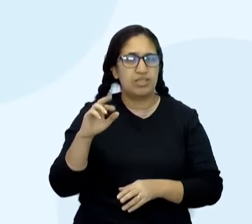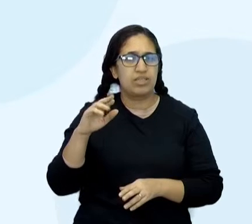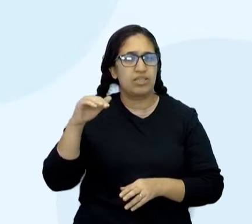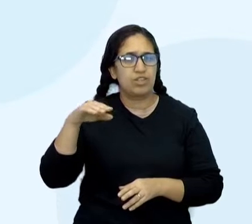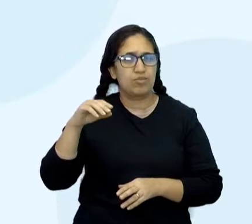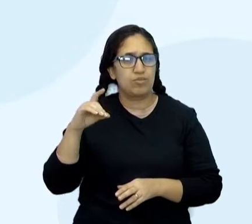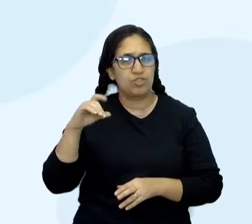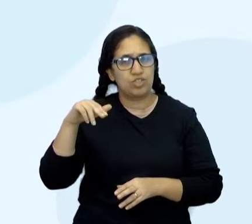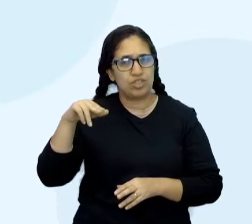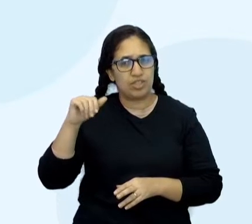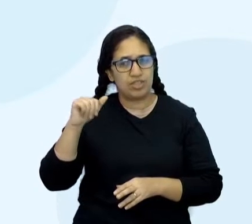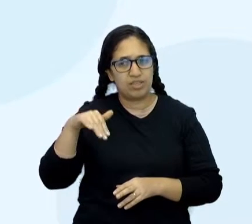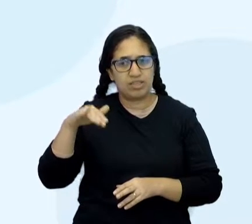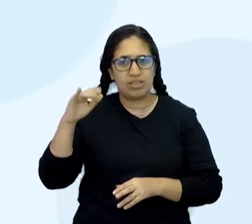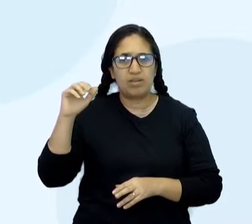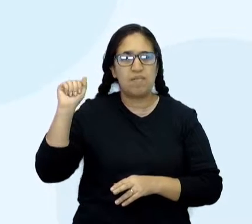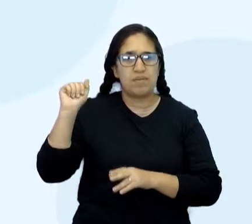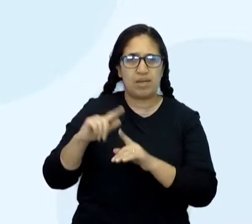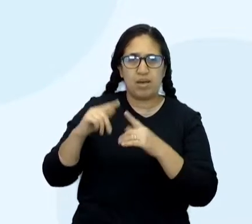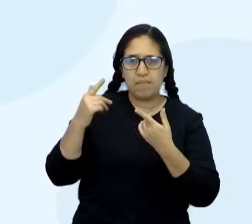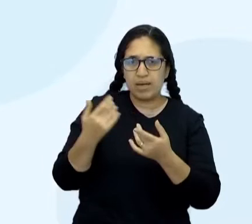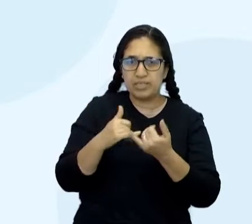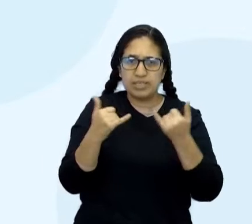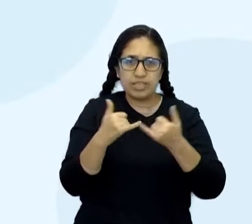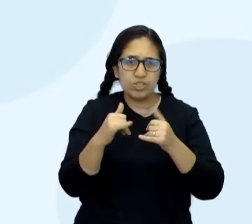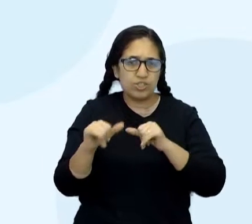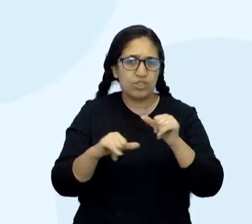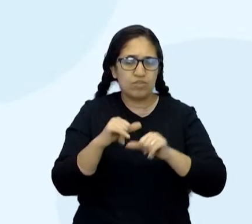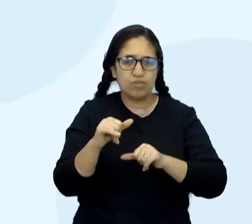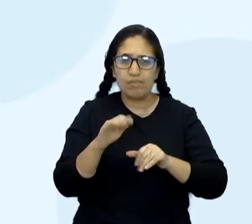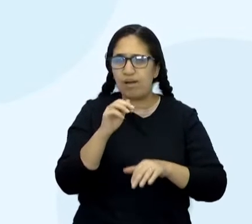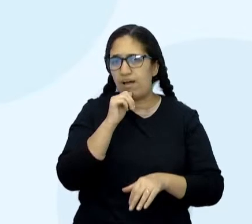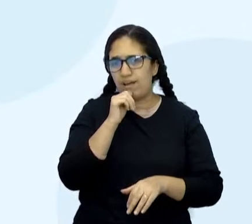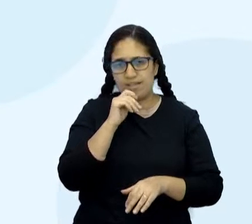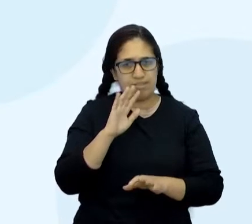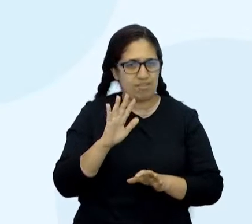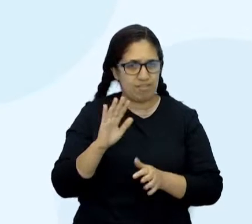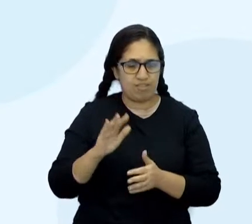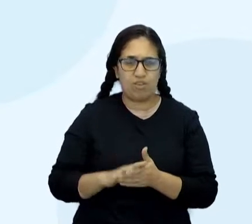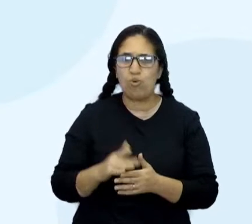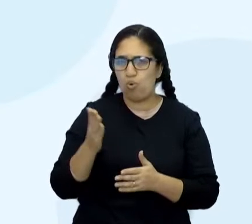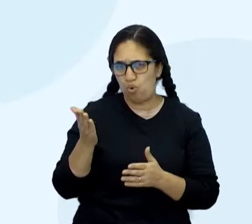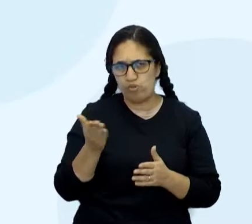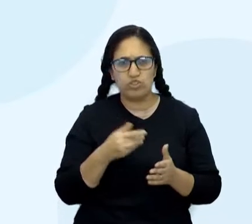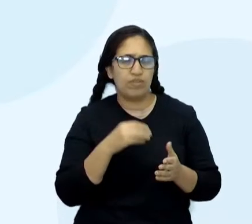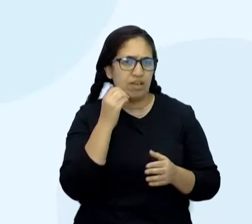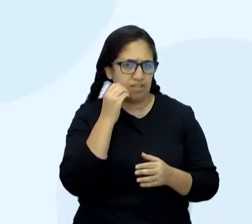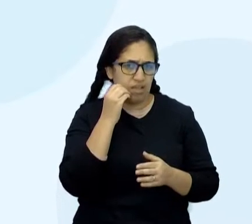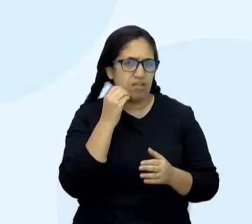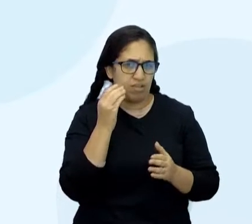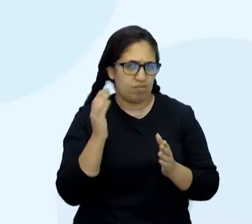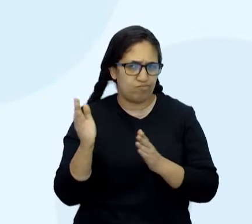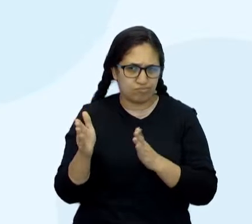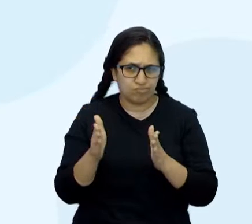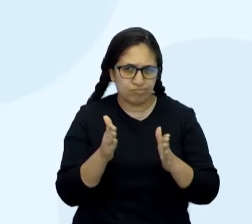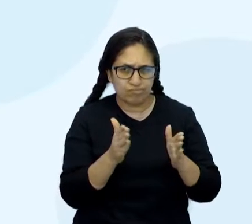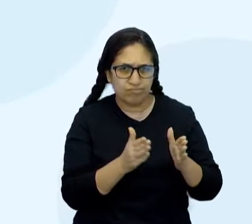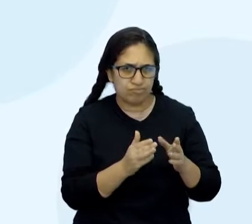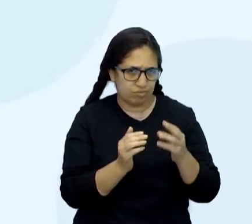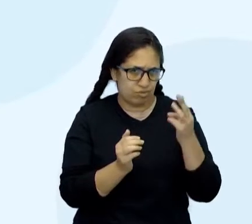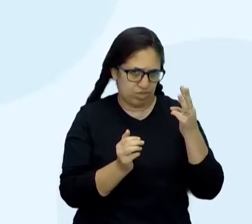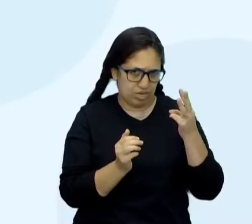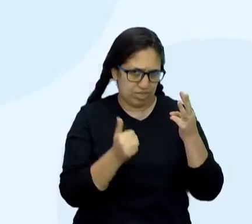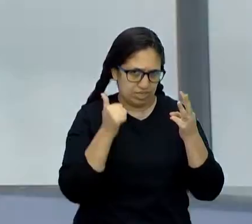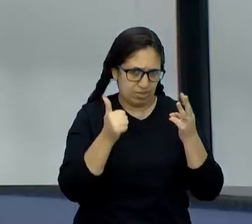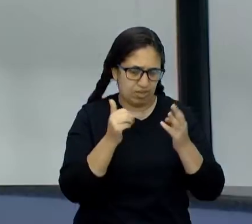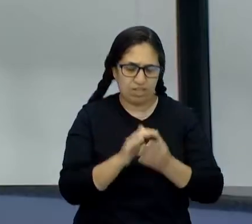da transformação de energia propriamente dita e nem do funcionamento da usina. Hoje a gente vai tentar matar esse tópico 3 aqui, tá